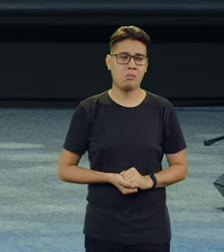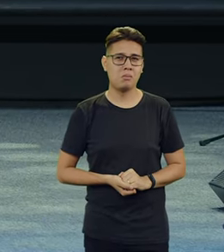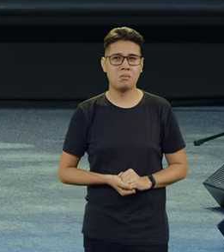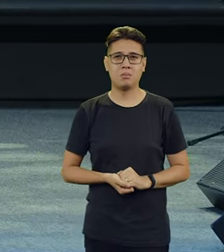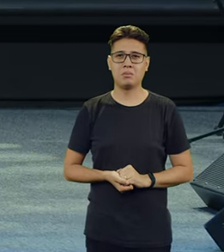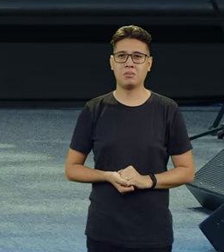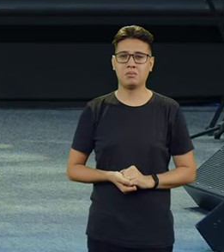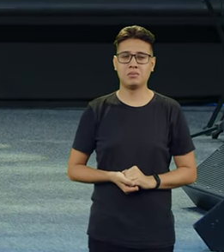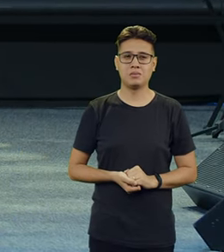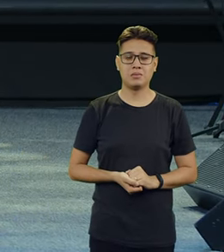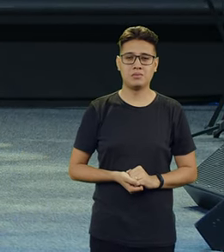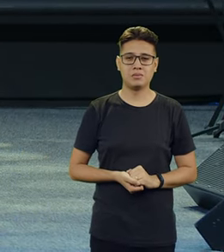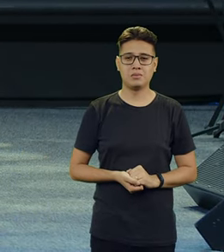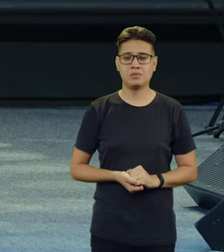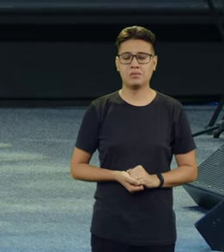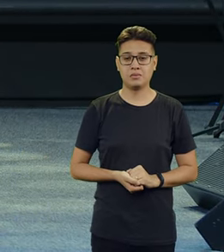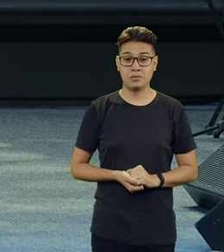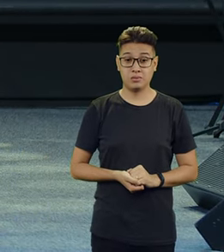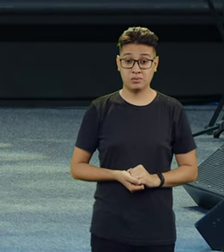Davi,